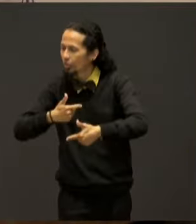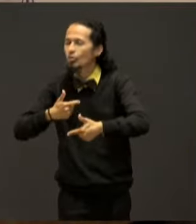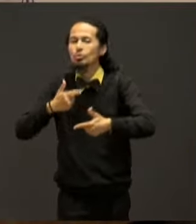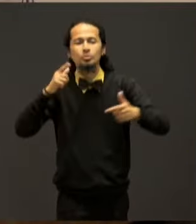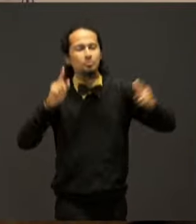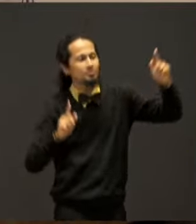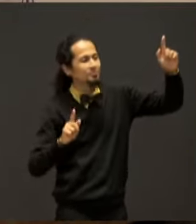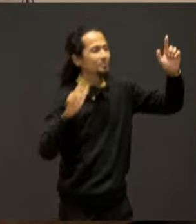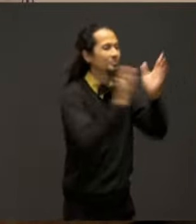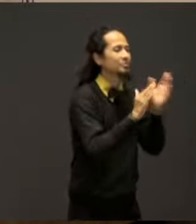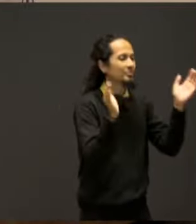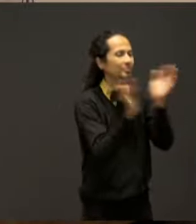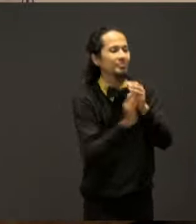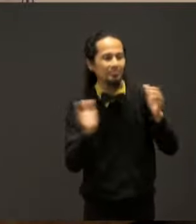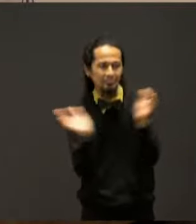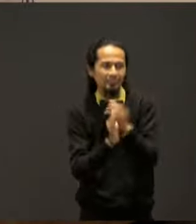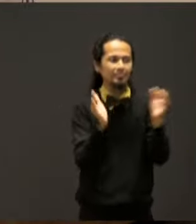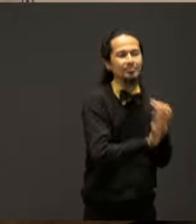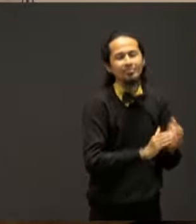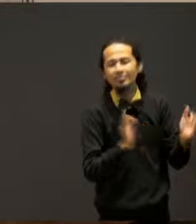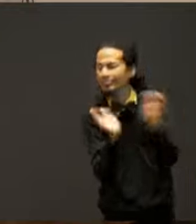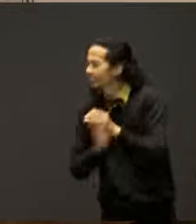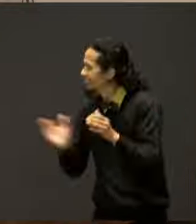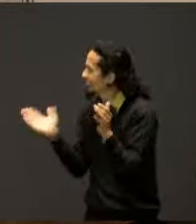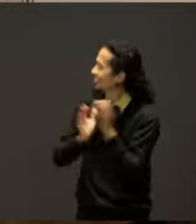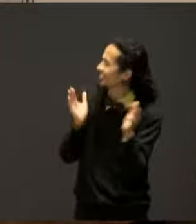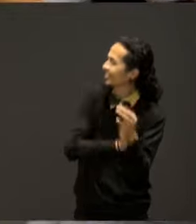dor. Oh,